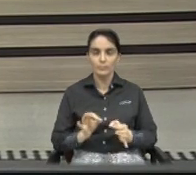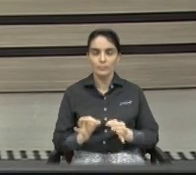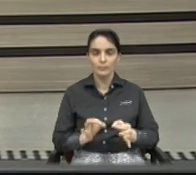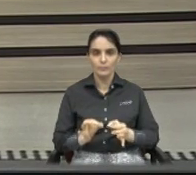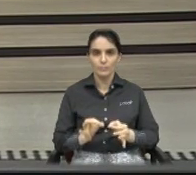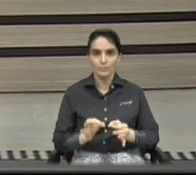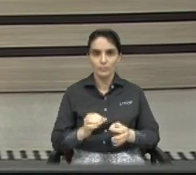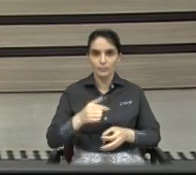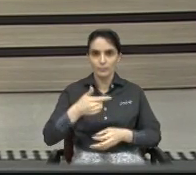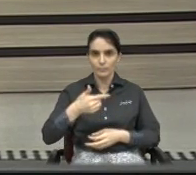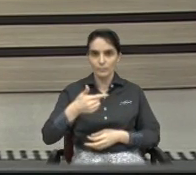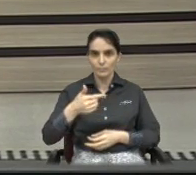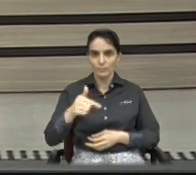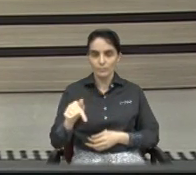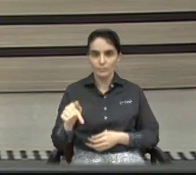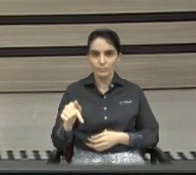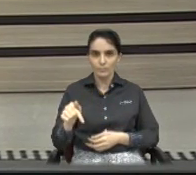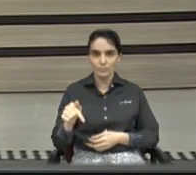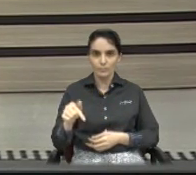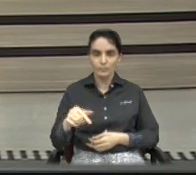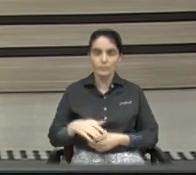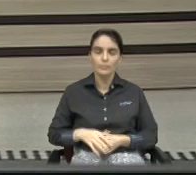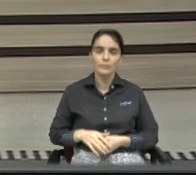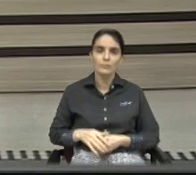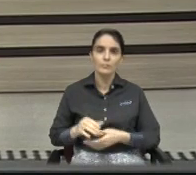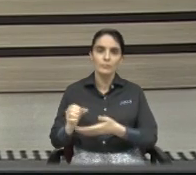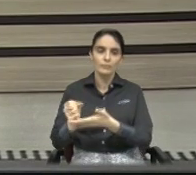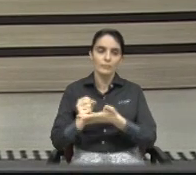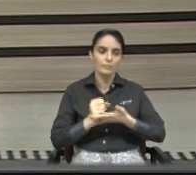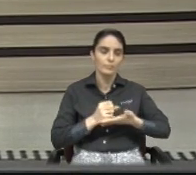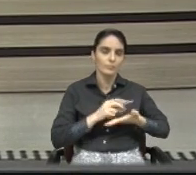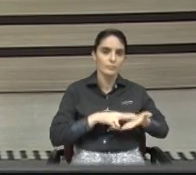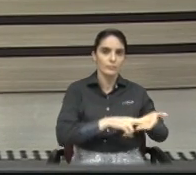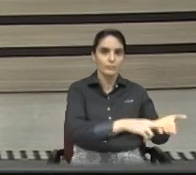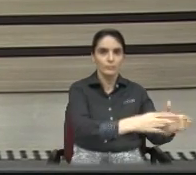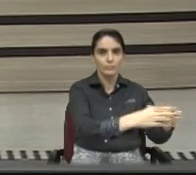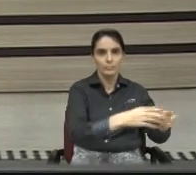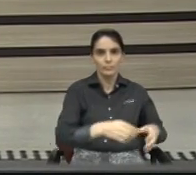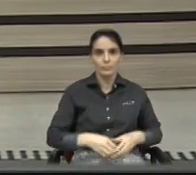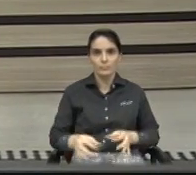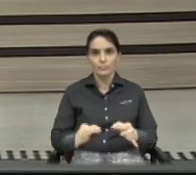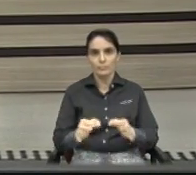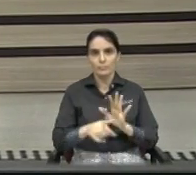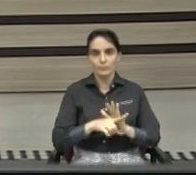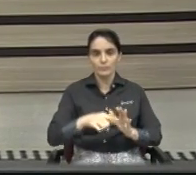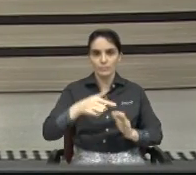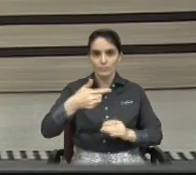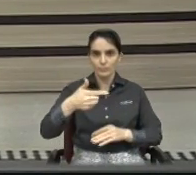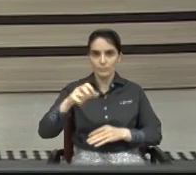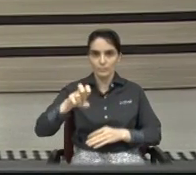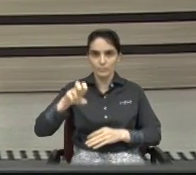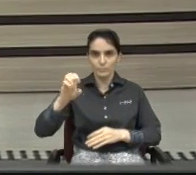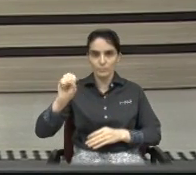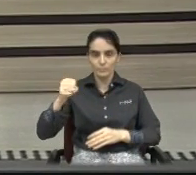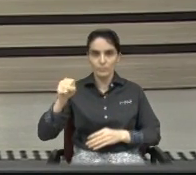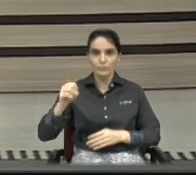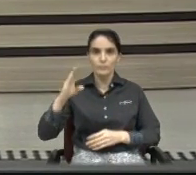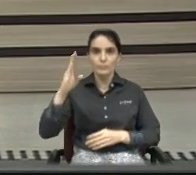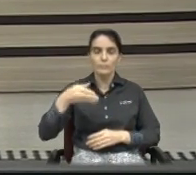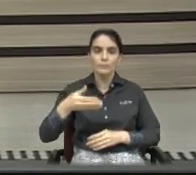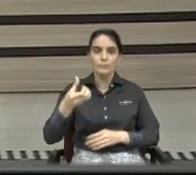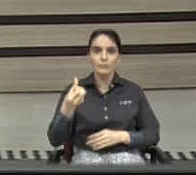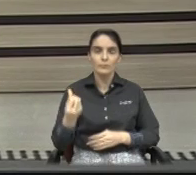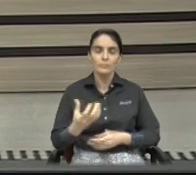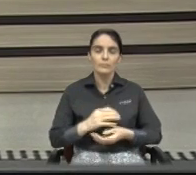Projeto 257 é recebido pela mesa e encaminhado às comissões. Projeto de Lei 258/2016 perpetuar o